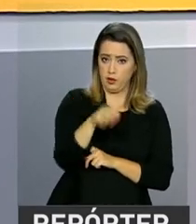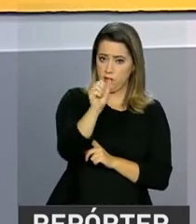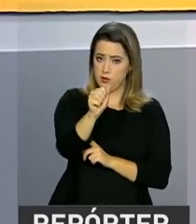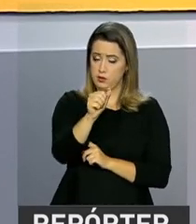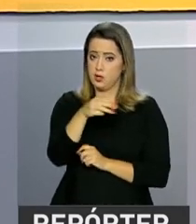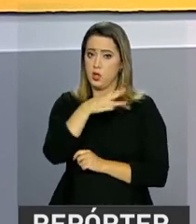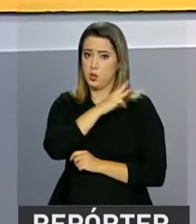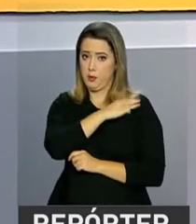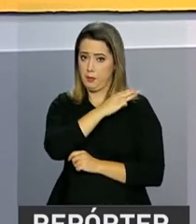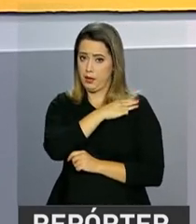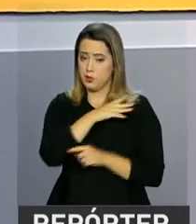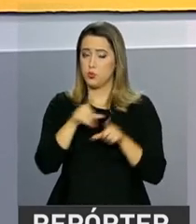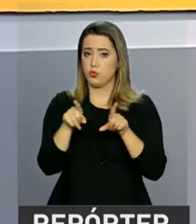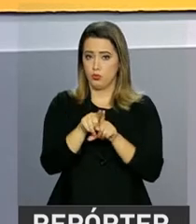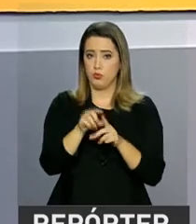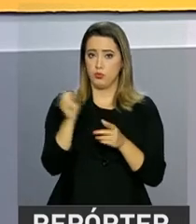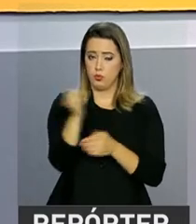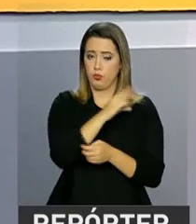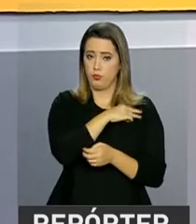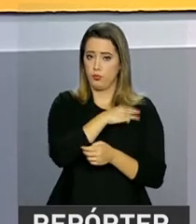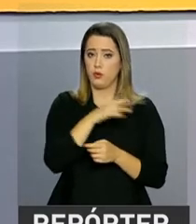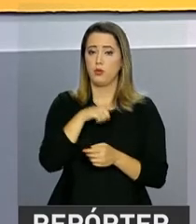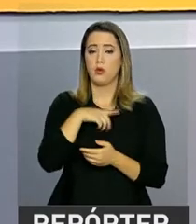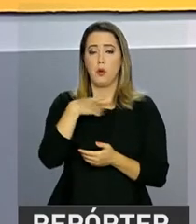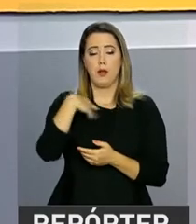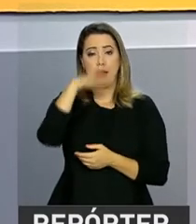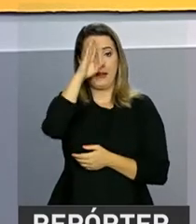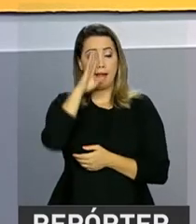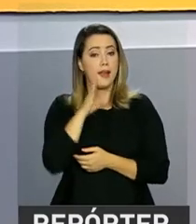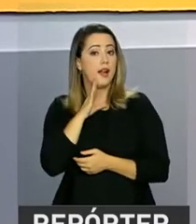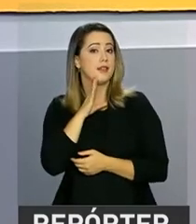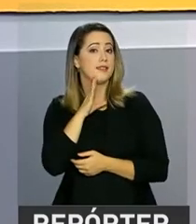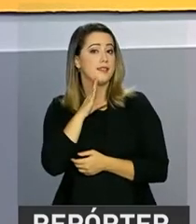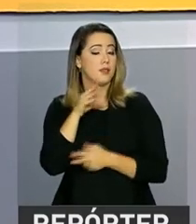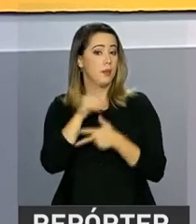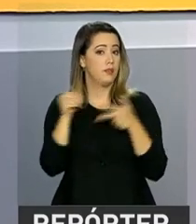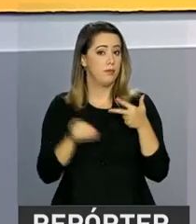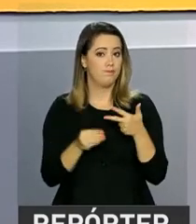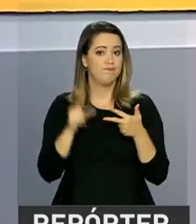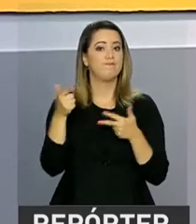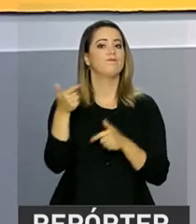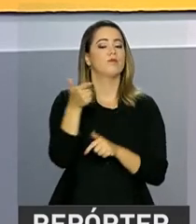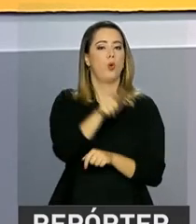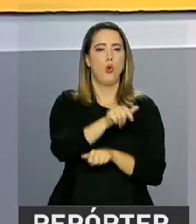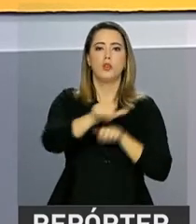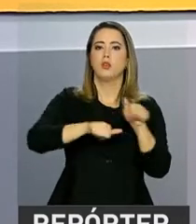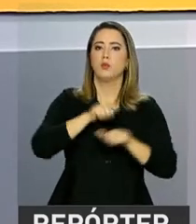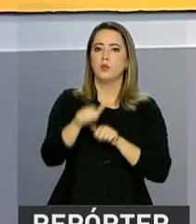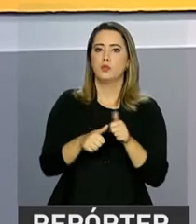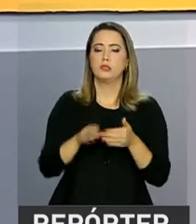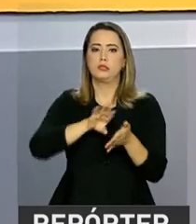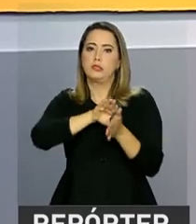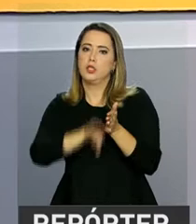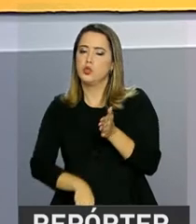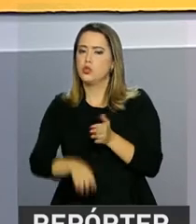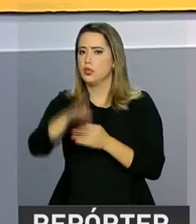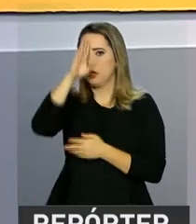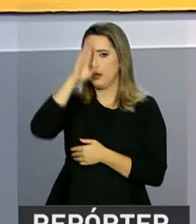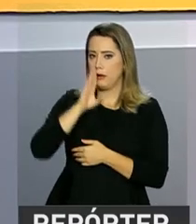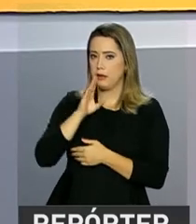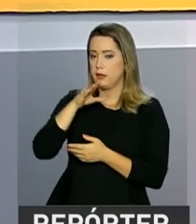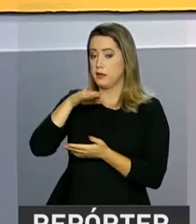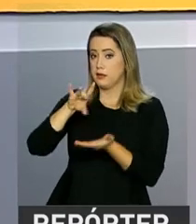adultos para residentes no Brasil, terão isenção da taxa do Enem. Outra mudança é que será retirada a gratuidade para as